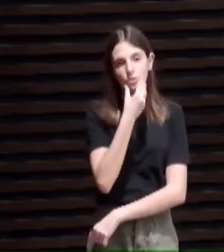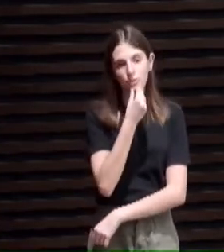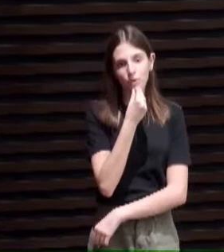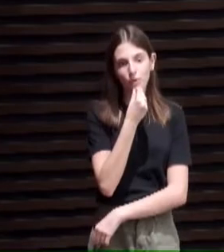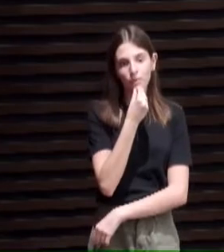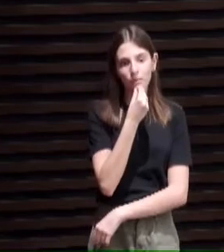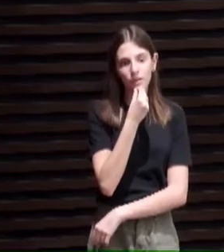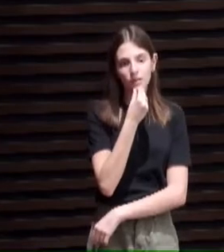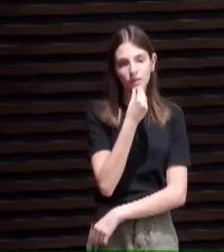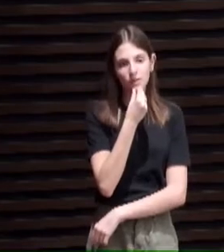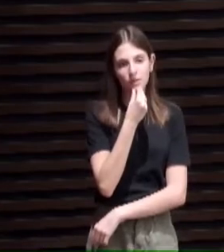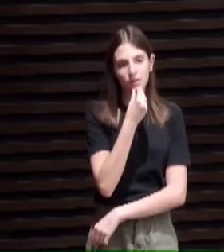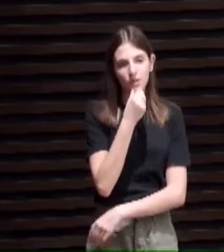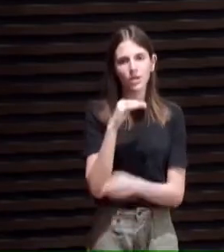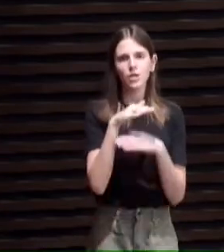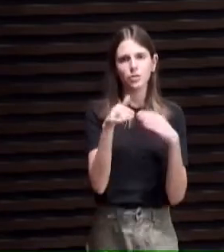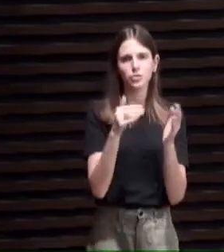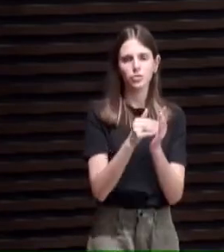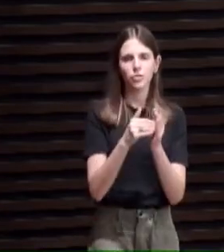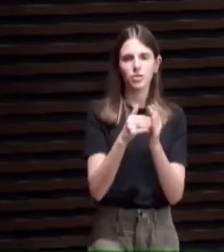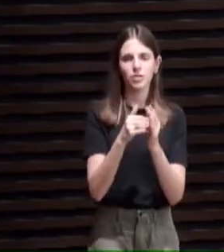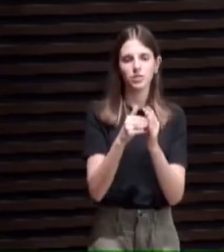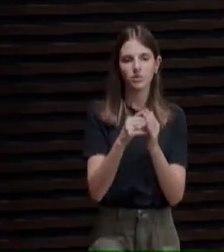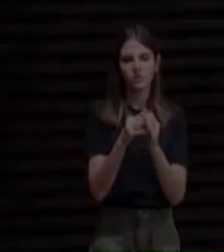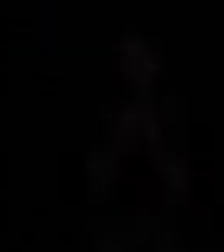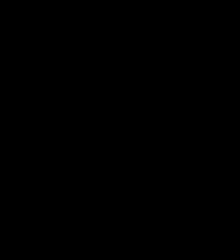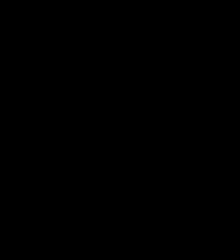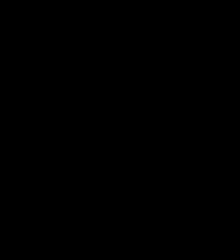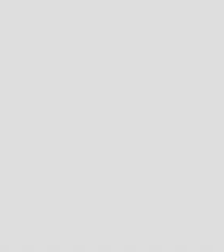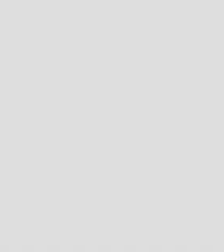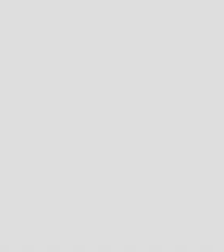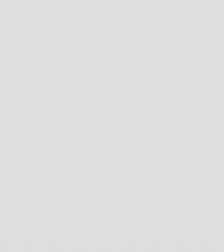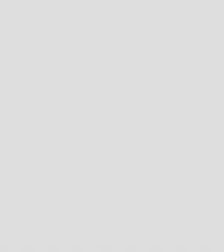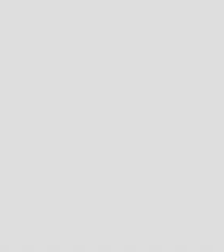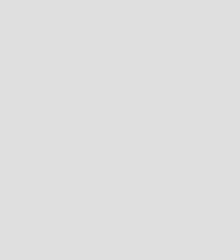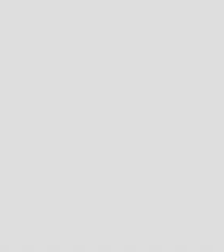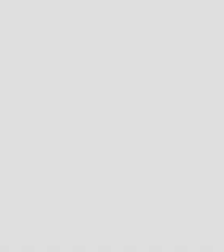despeito de toda a predestinação e eleição que acontece no mundo.